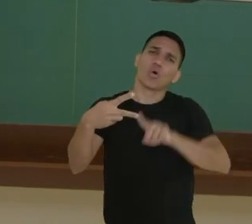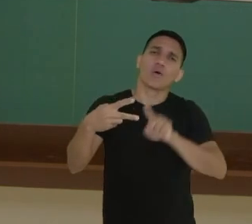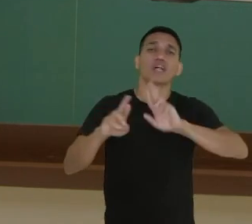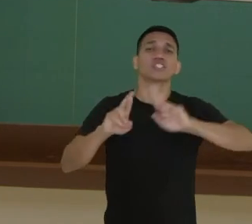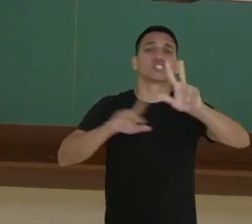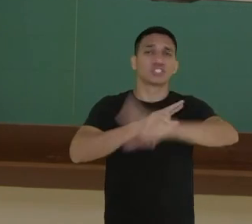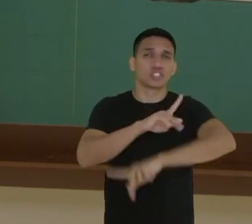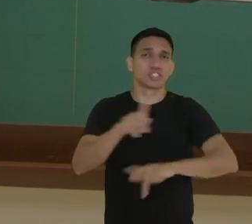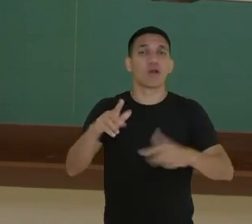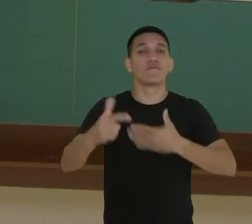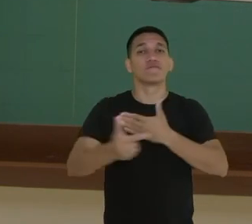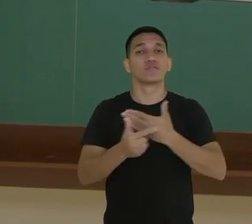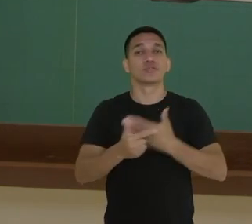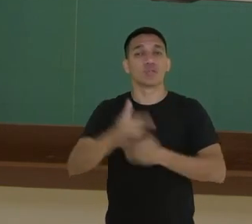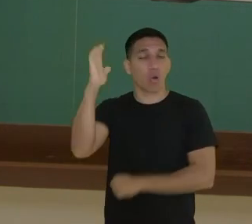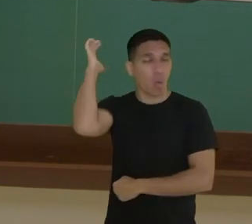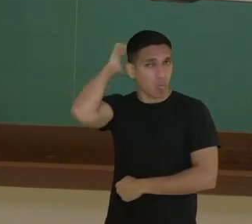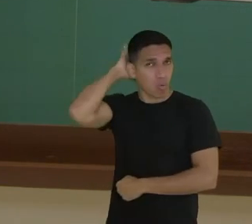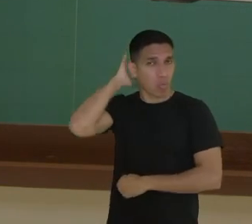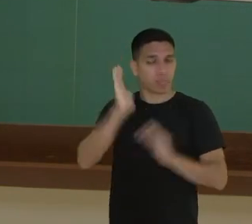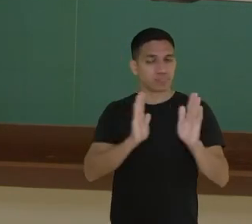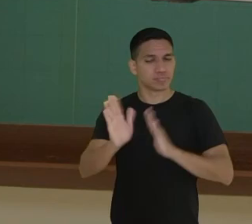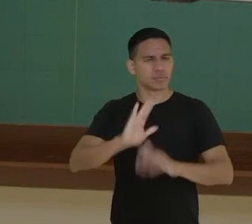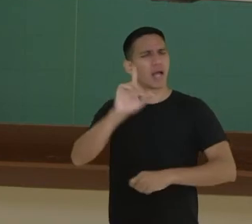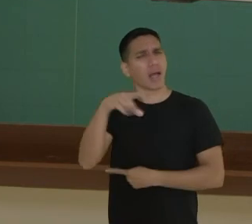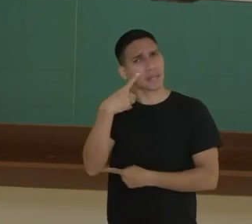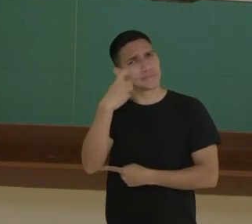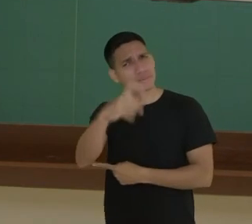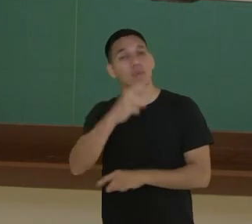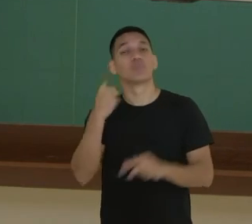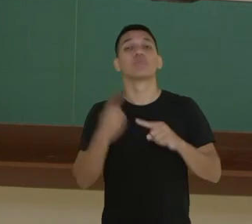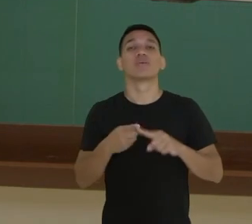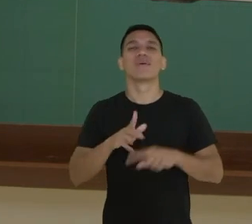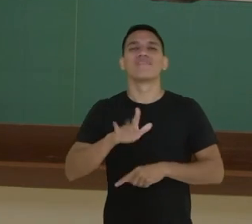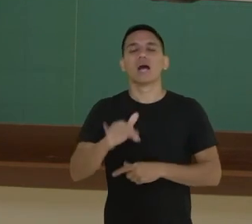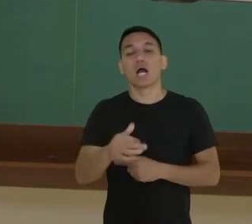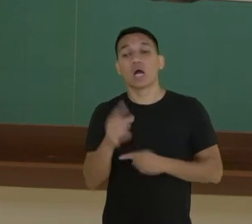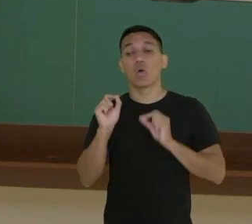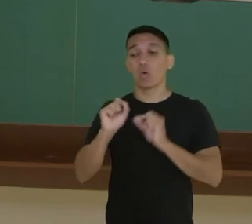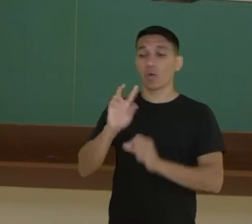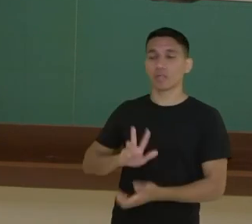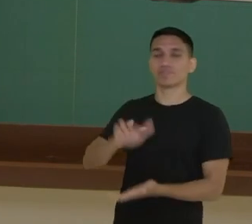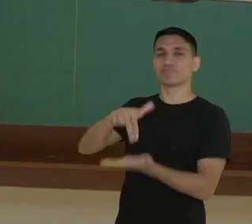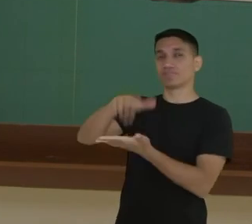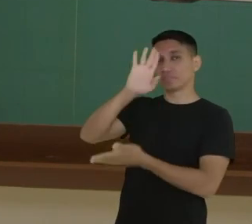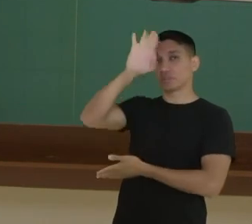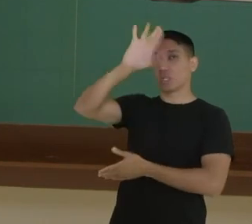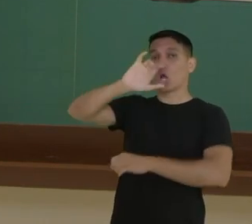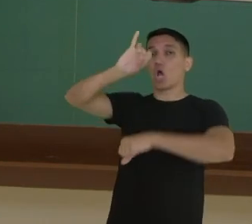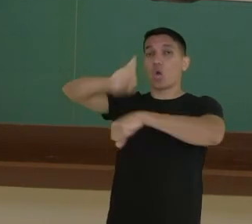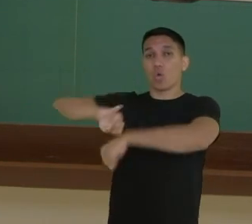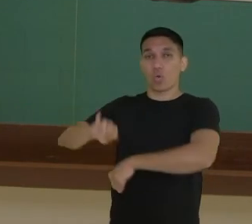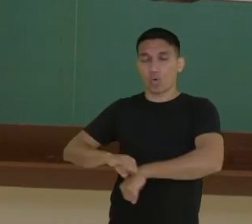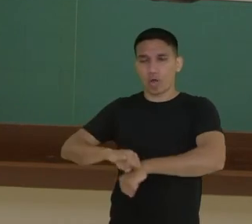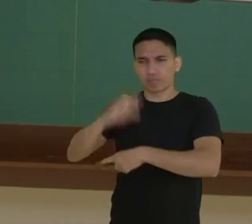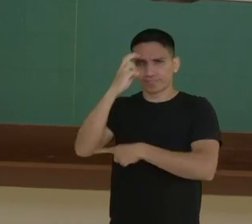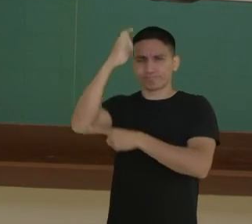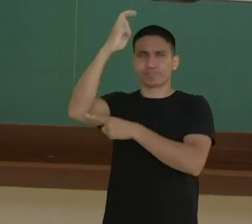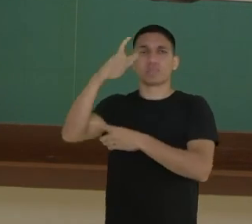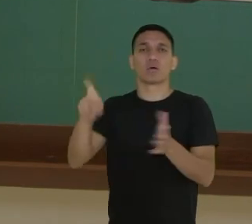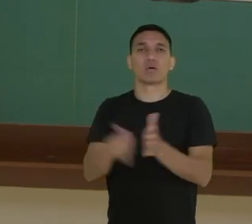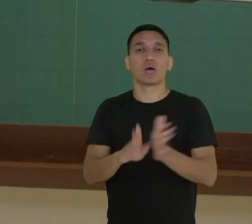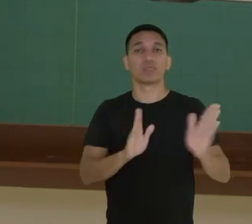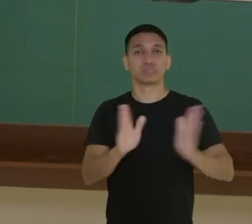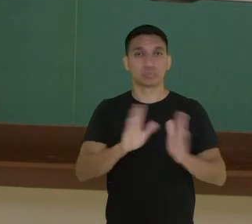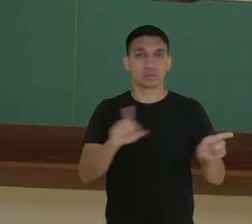dos monges nesse período também é muito interessante, porque eles vão ser o principal centro intelectual deste momento, junto com